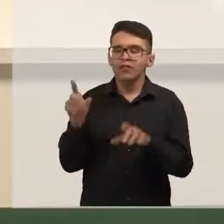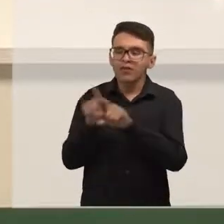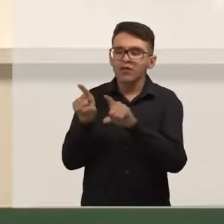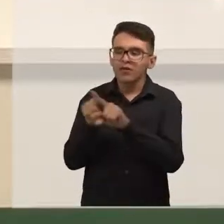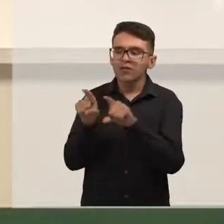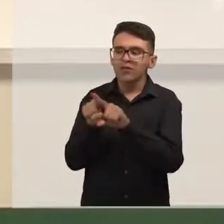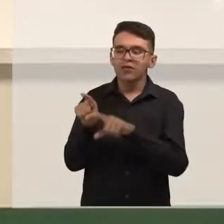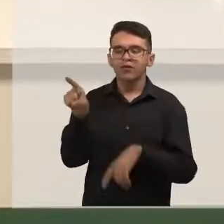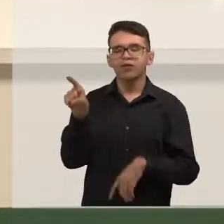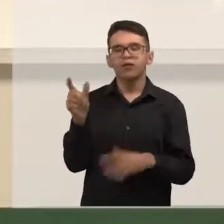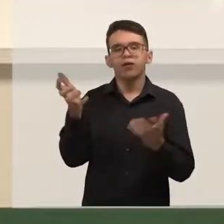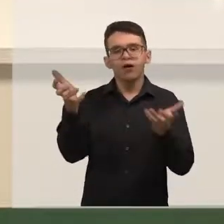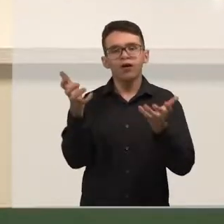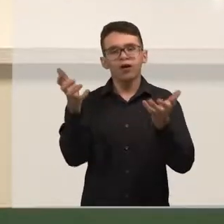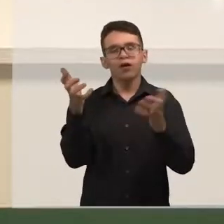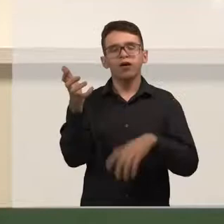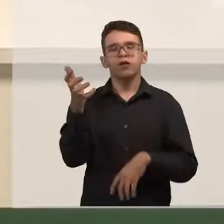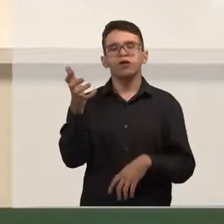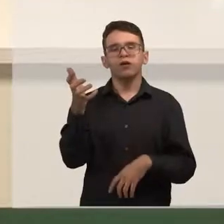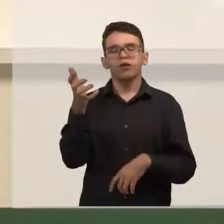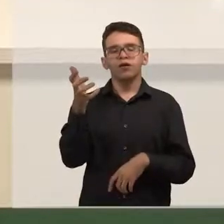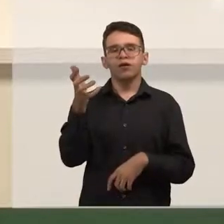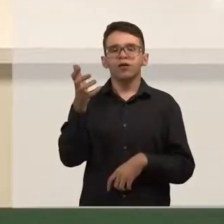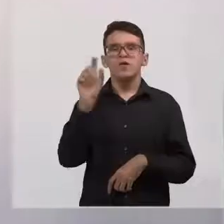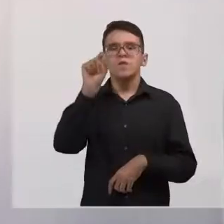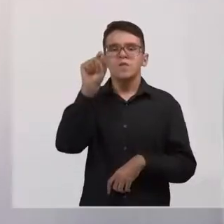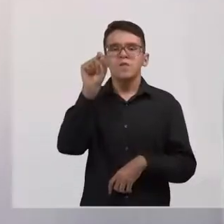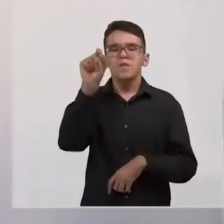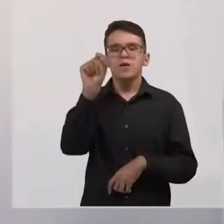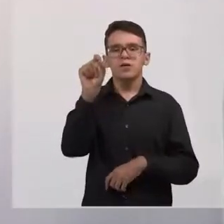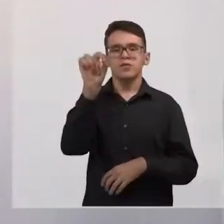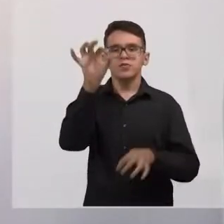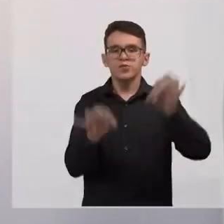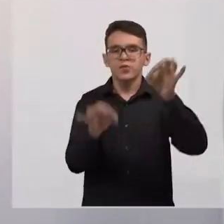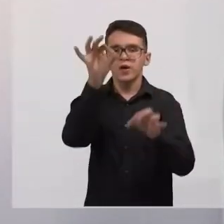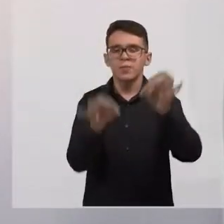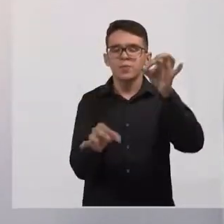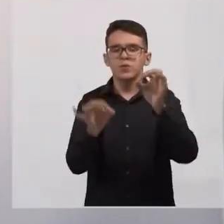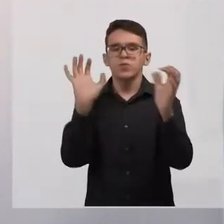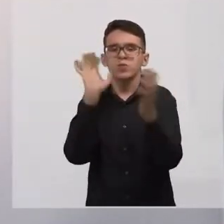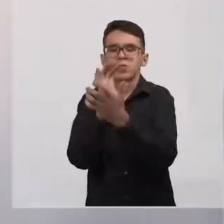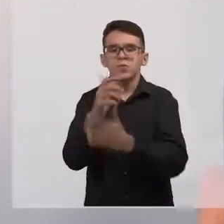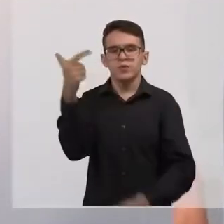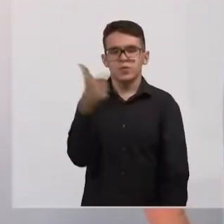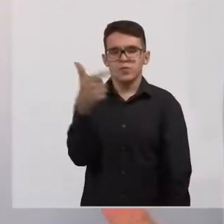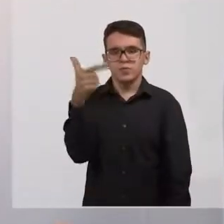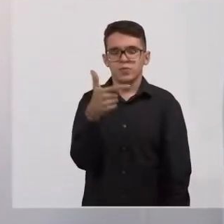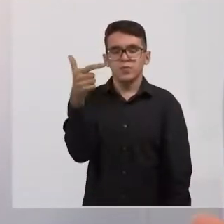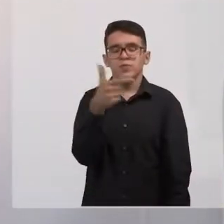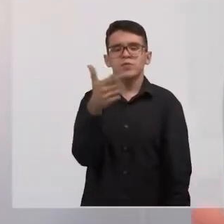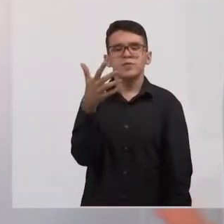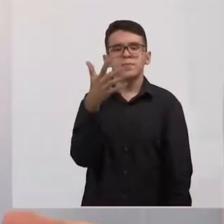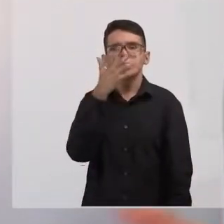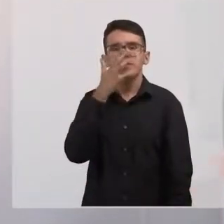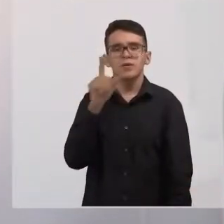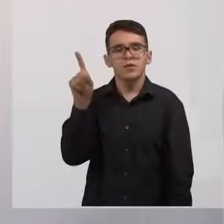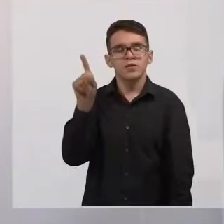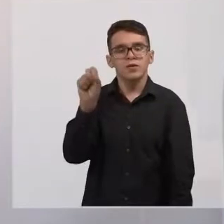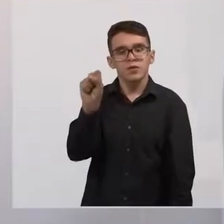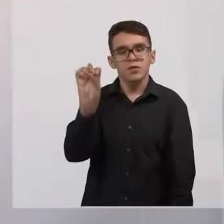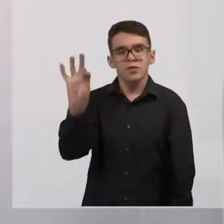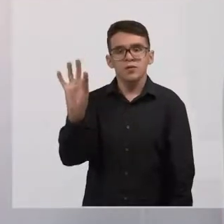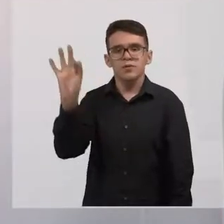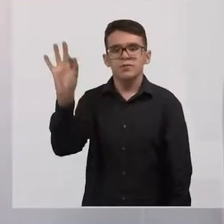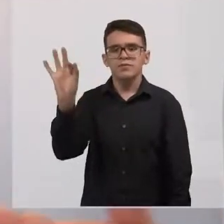tentativa de, a todo instante, de rever a questão do julgamento de segunda instância, poxa vida, parece que o Supremo não tem mais nada